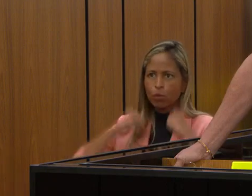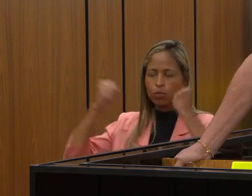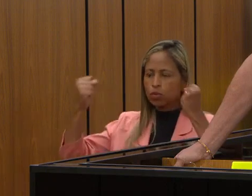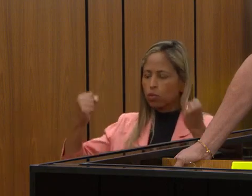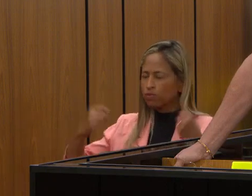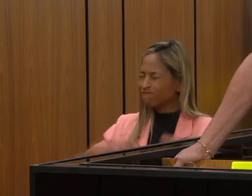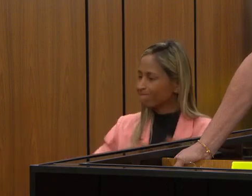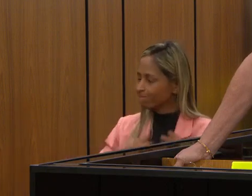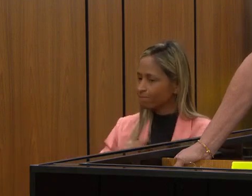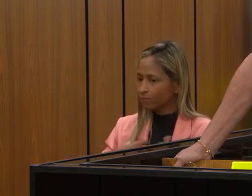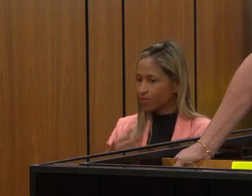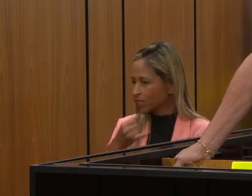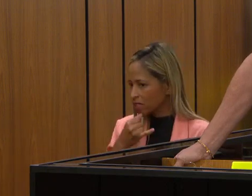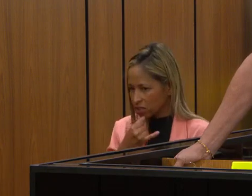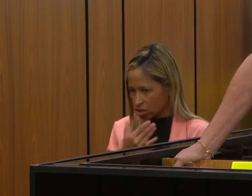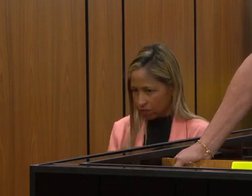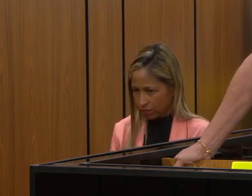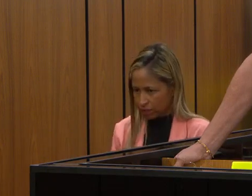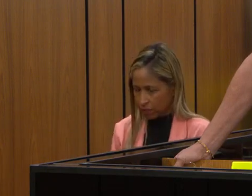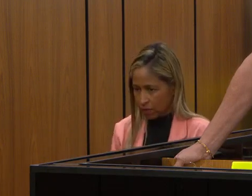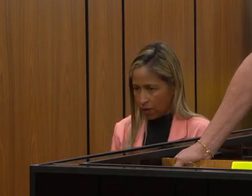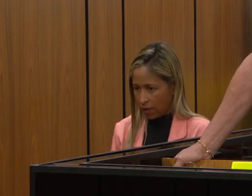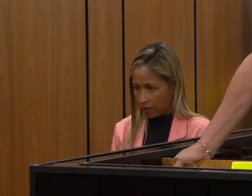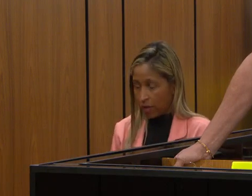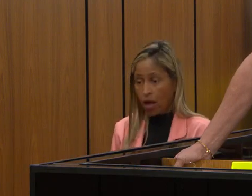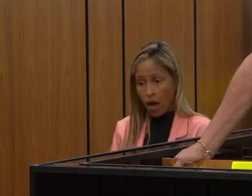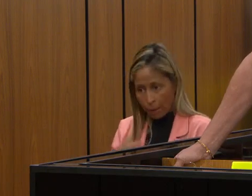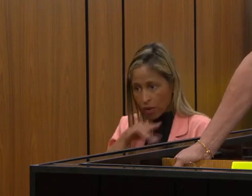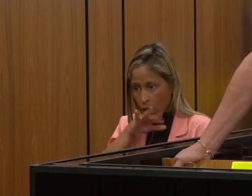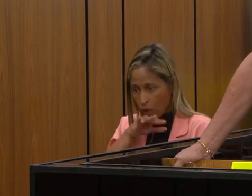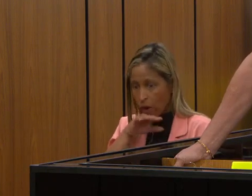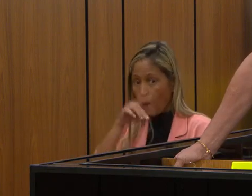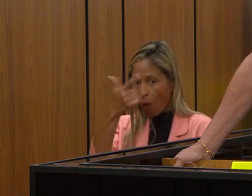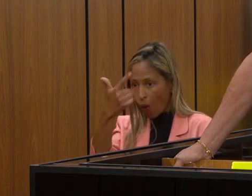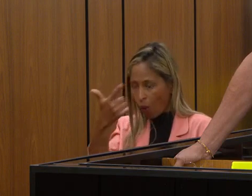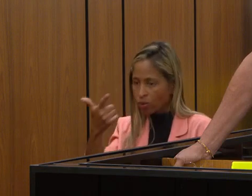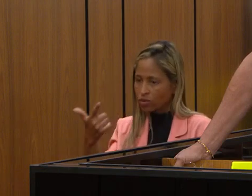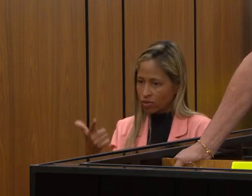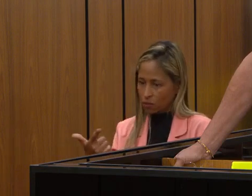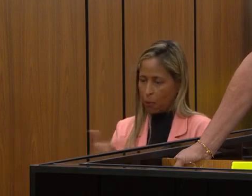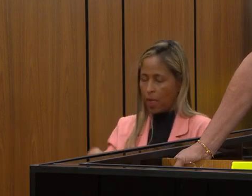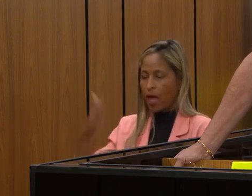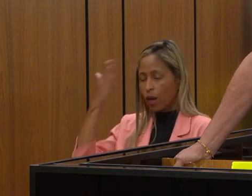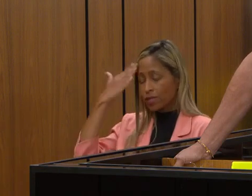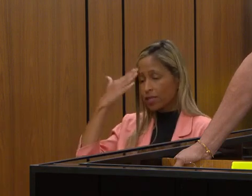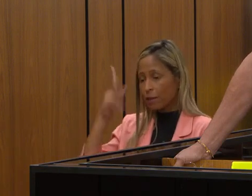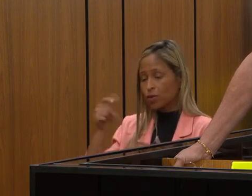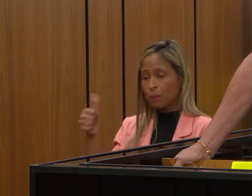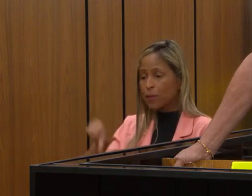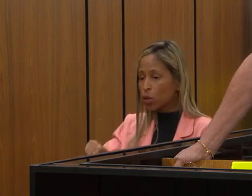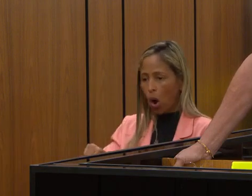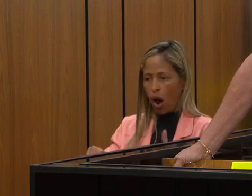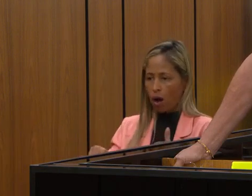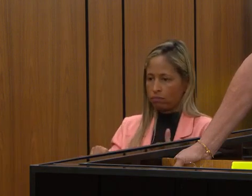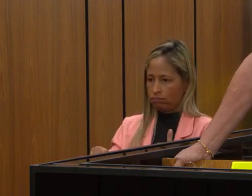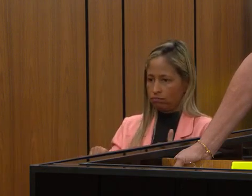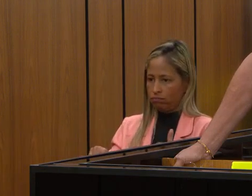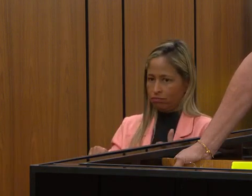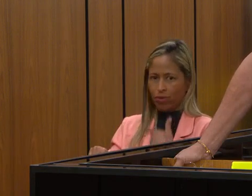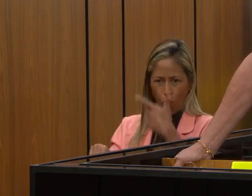chateado sabe a minha situação é ruim como as demais porém eu sei que tem pessoas piores do que eu